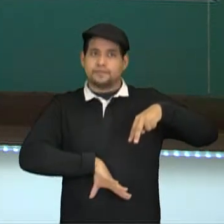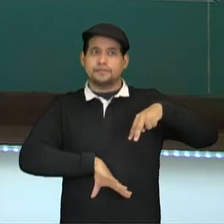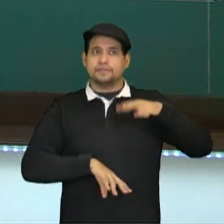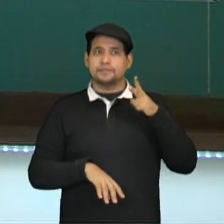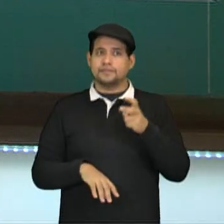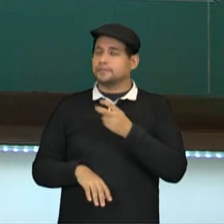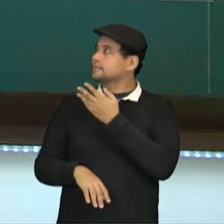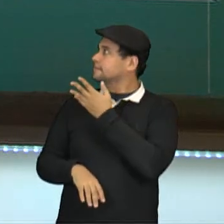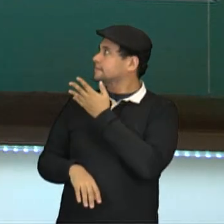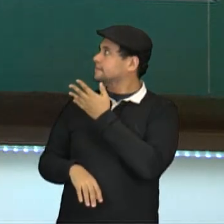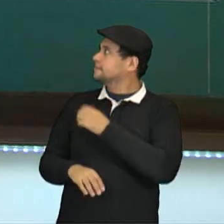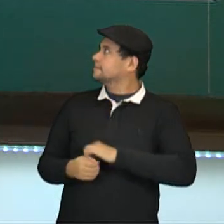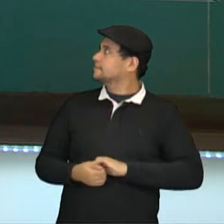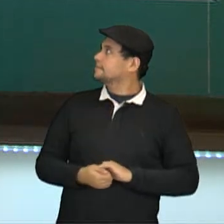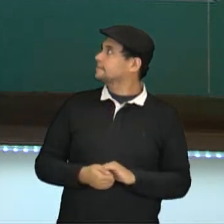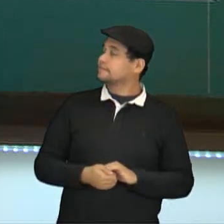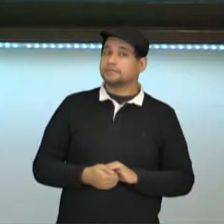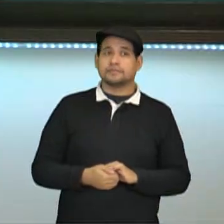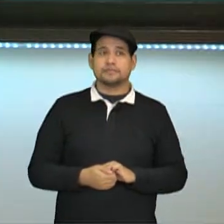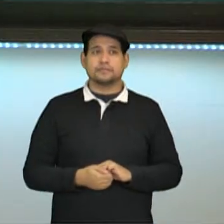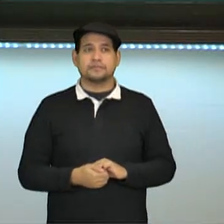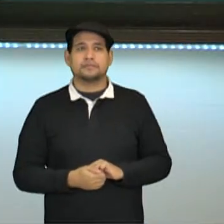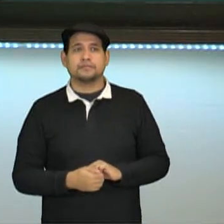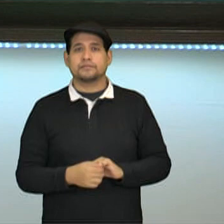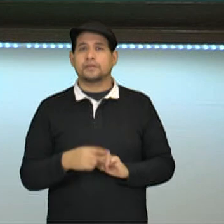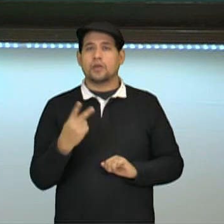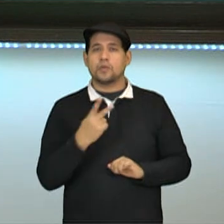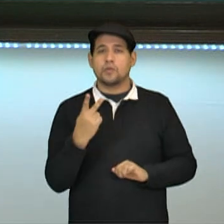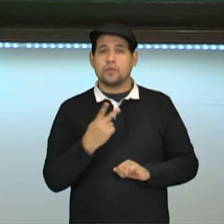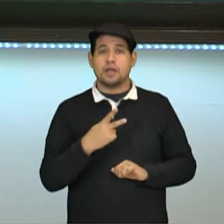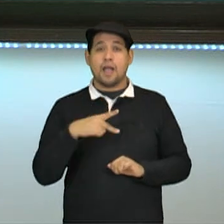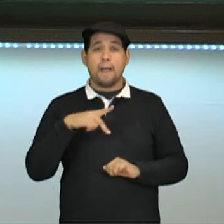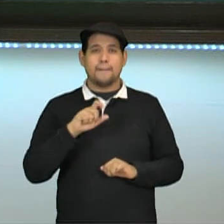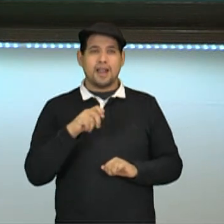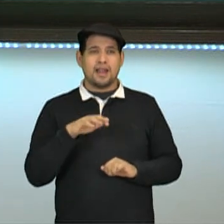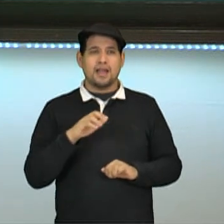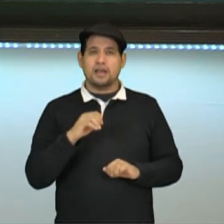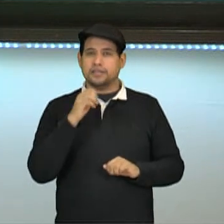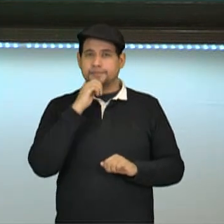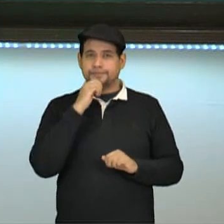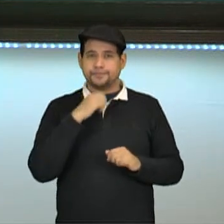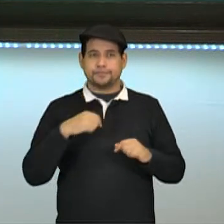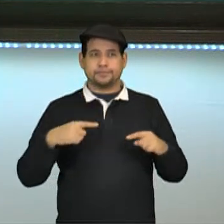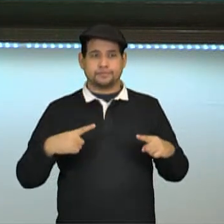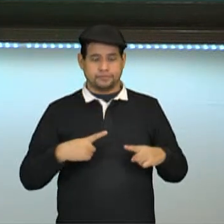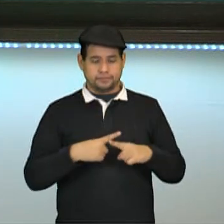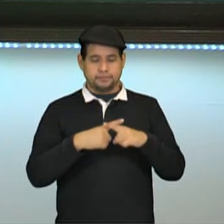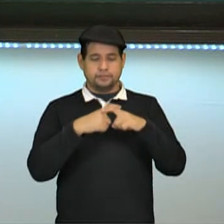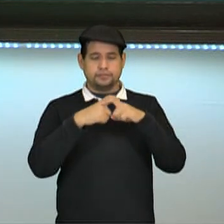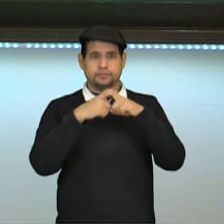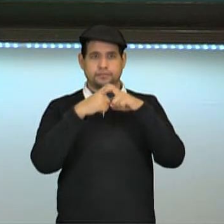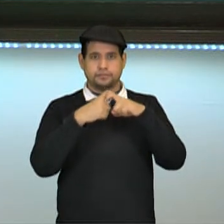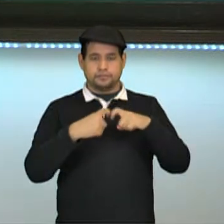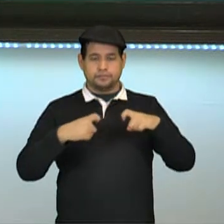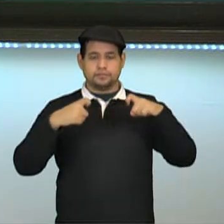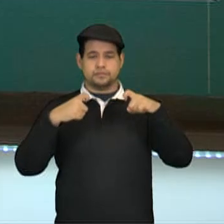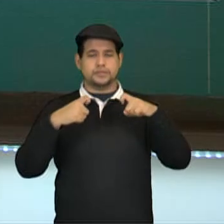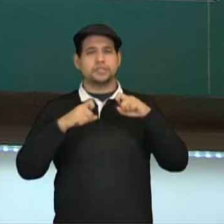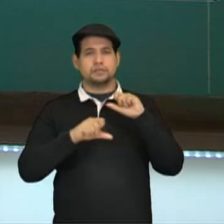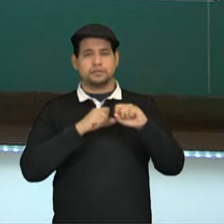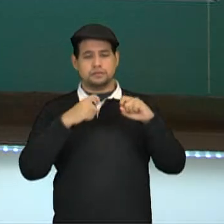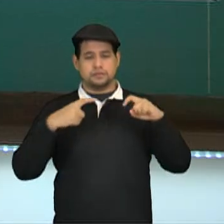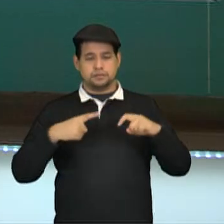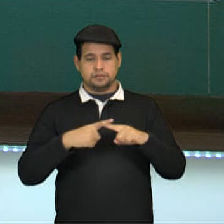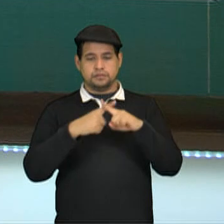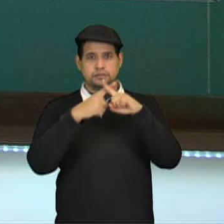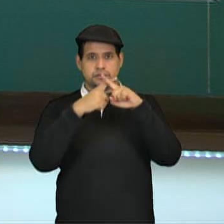de acasalamento. Duas planárias fazendo troca ali de material genético, né? Um